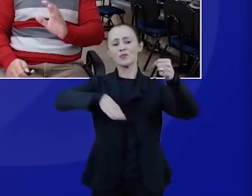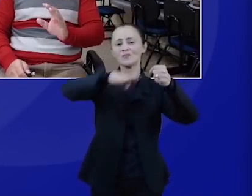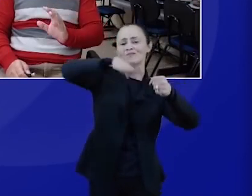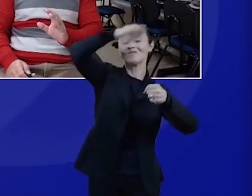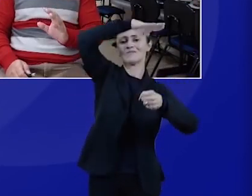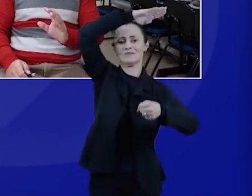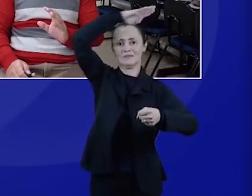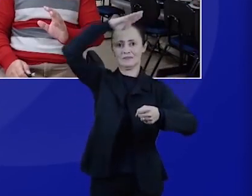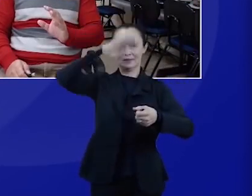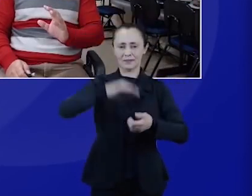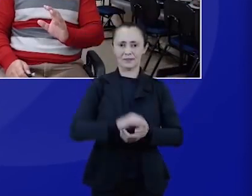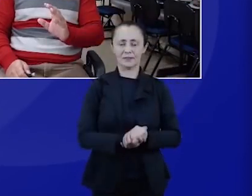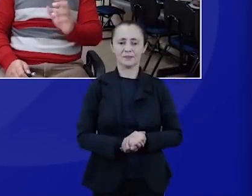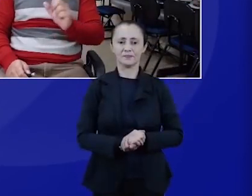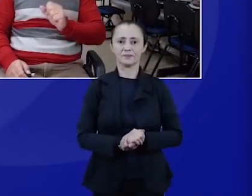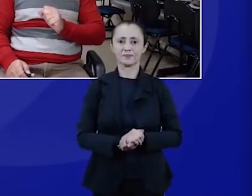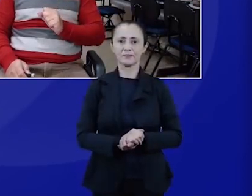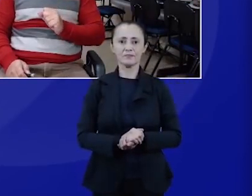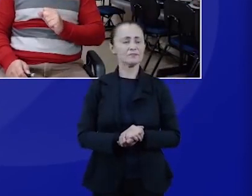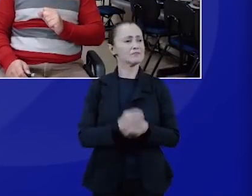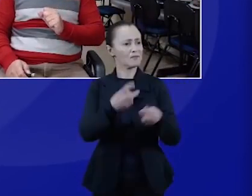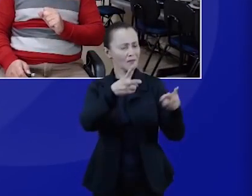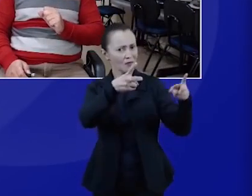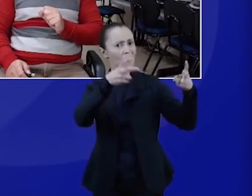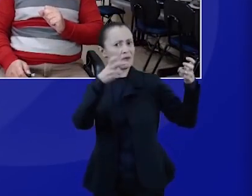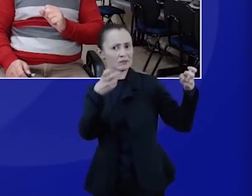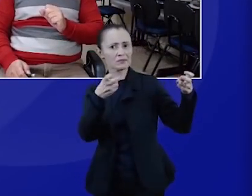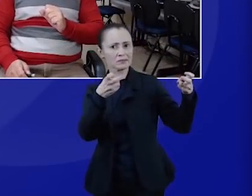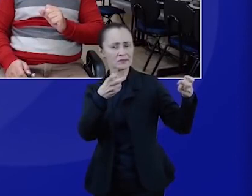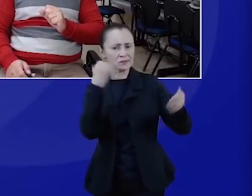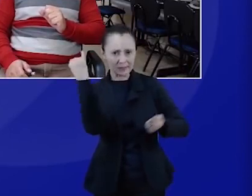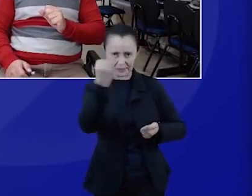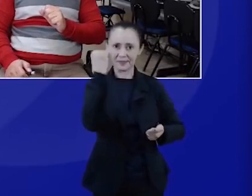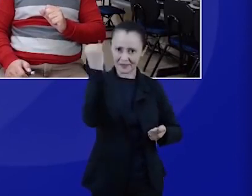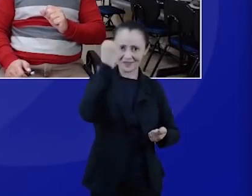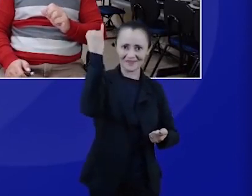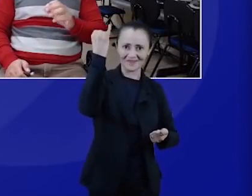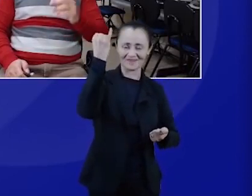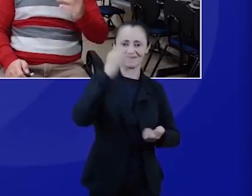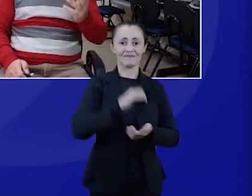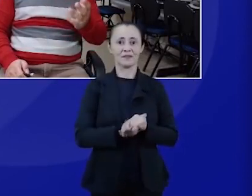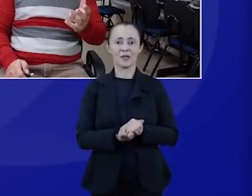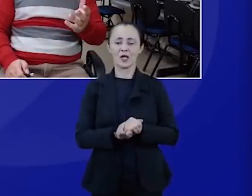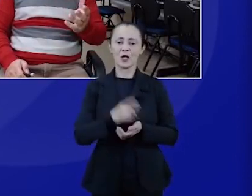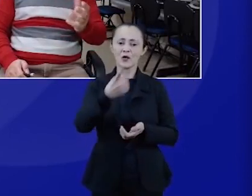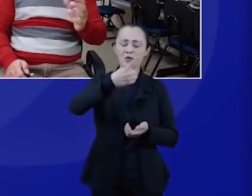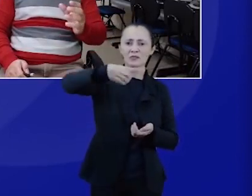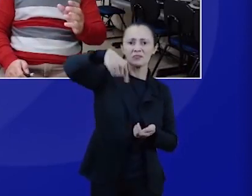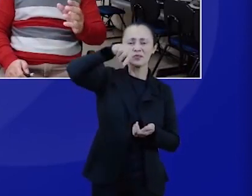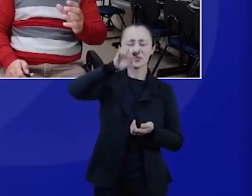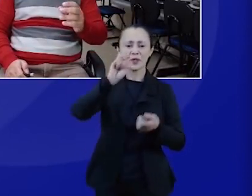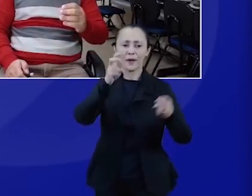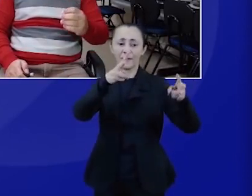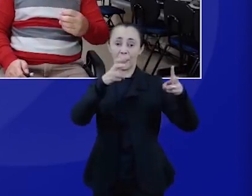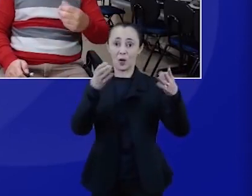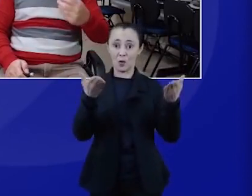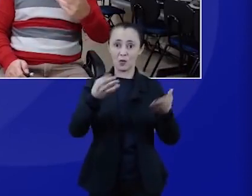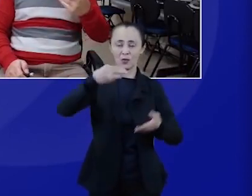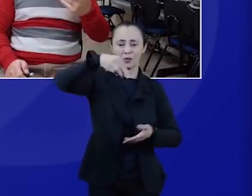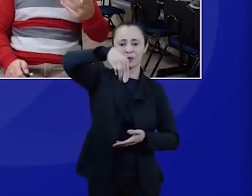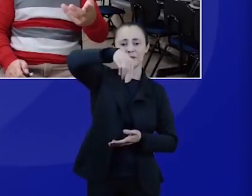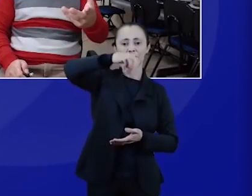e modalidades. Olha que interessante, né? Se você acompanhar hoje no MEC, quando